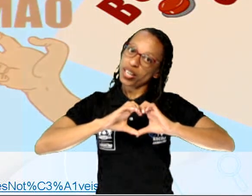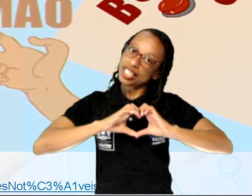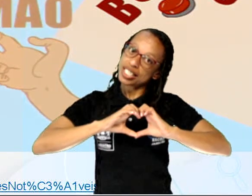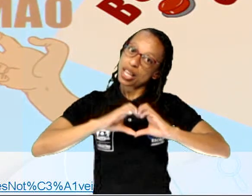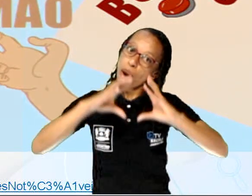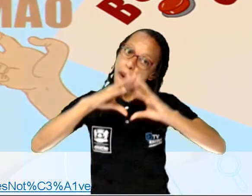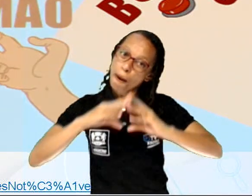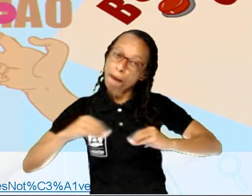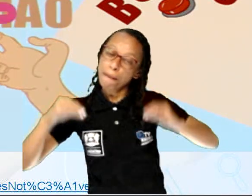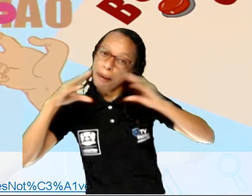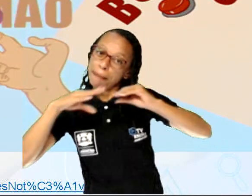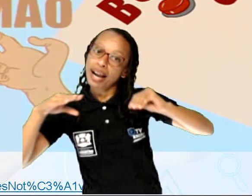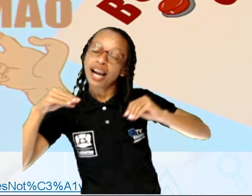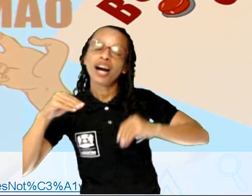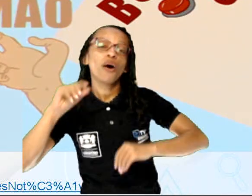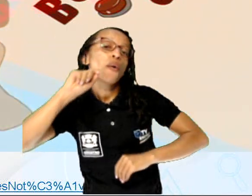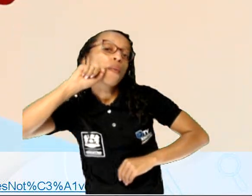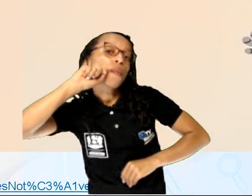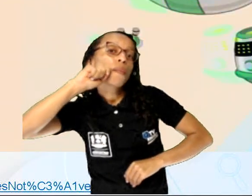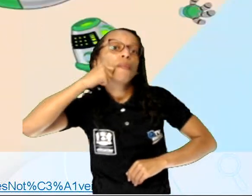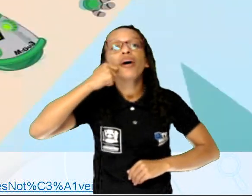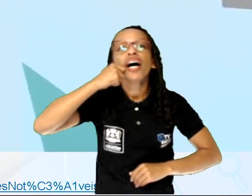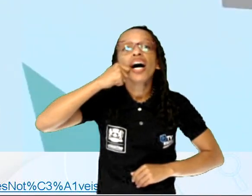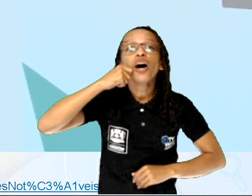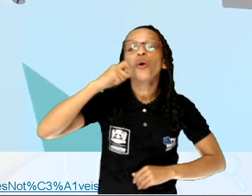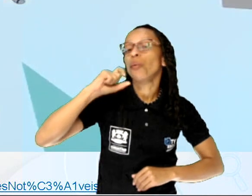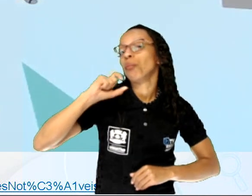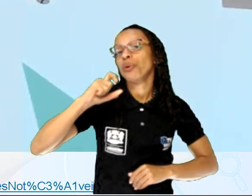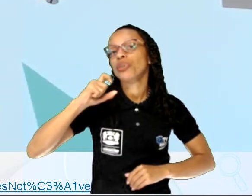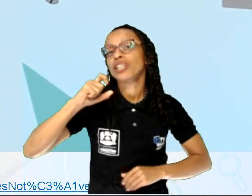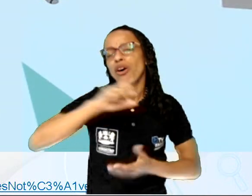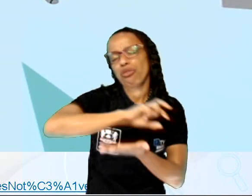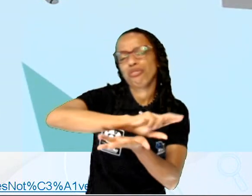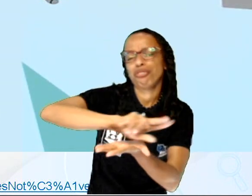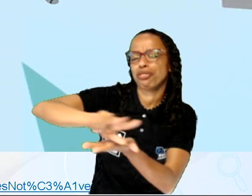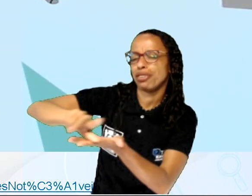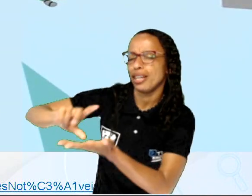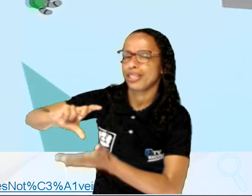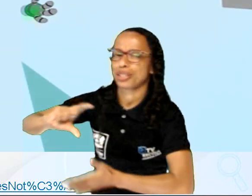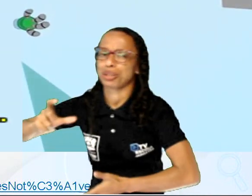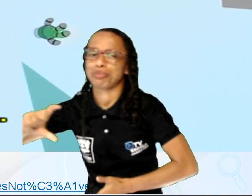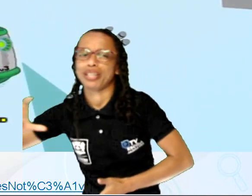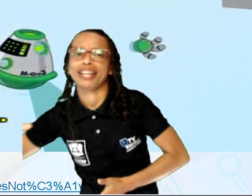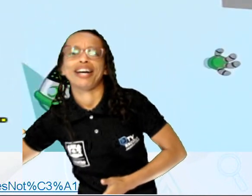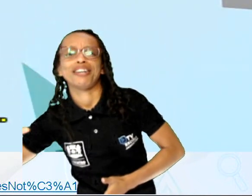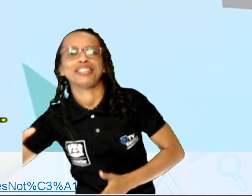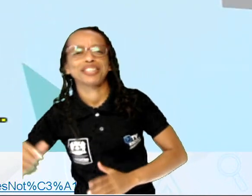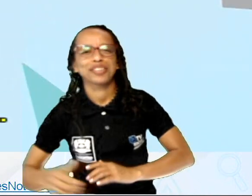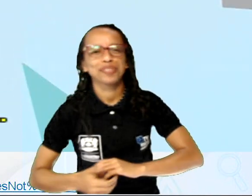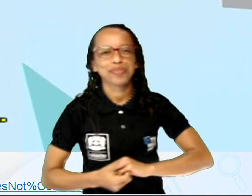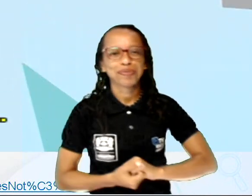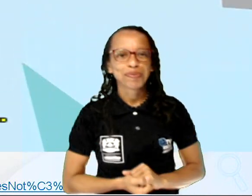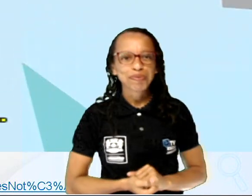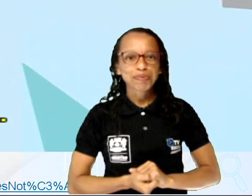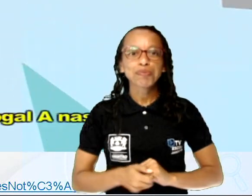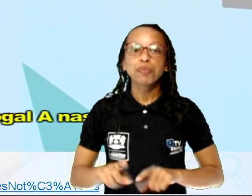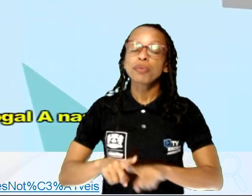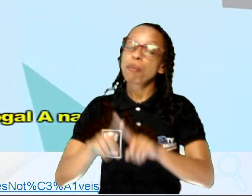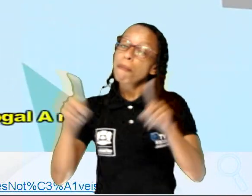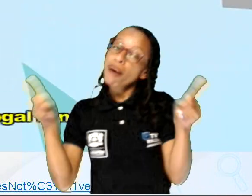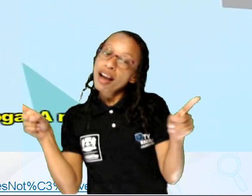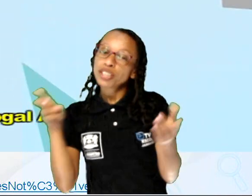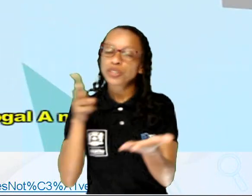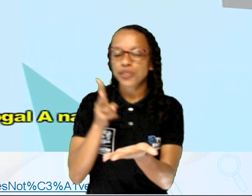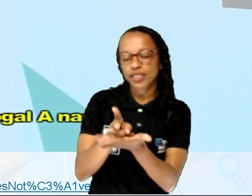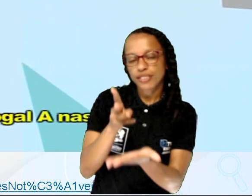mamão, pão, camarão. Ai, acho que eu exagerei. Bom, mas continuando,